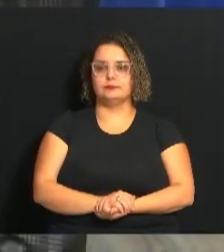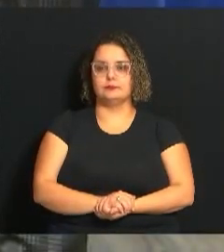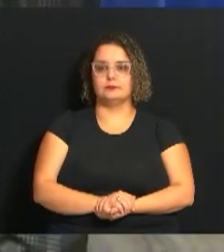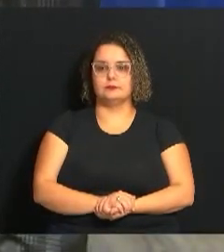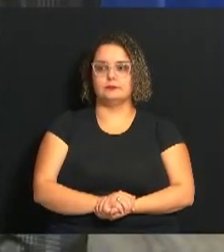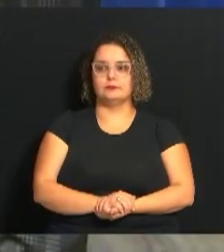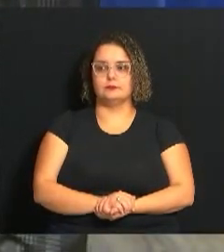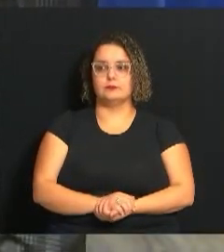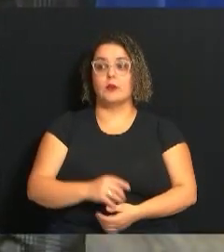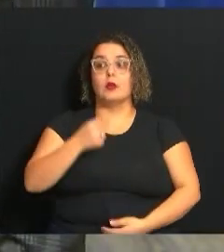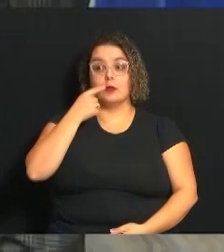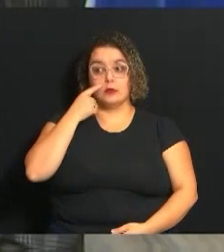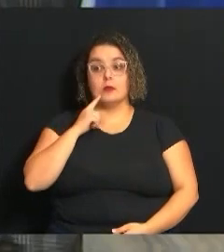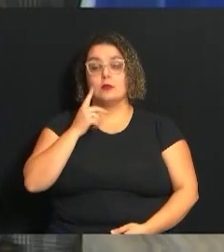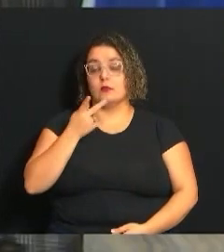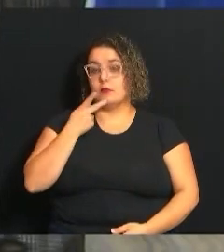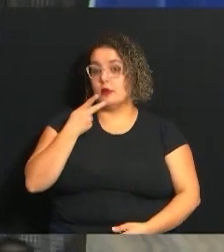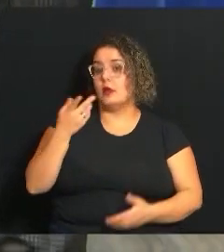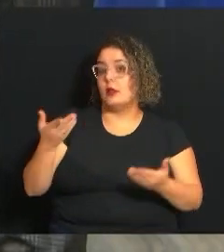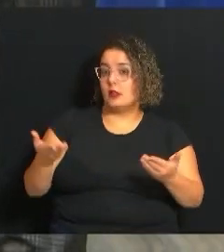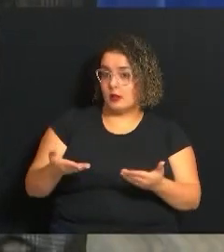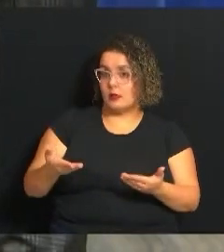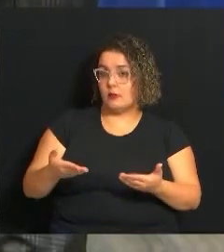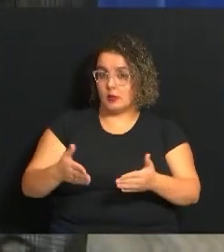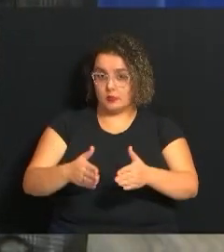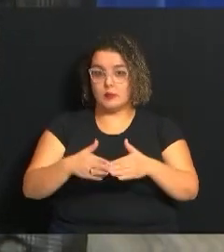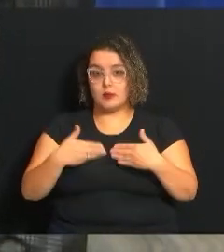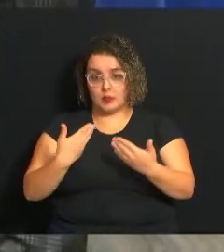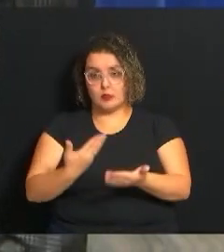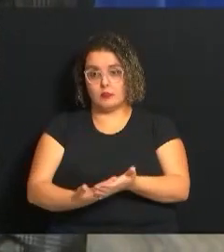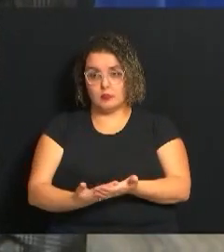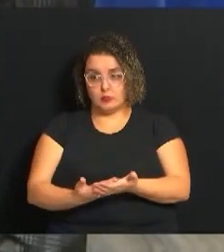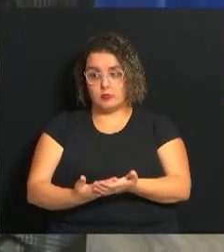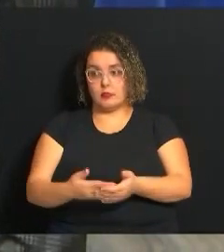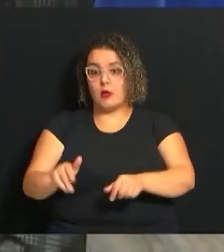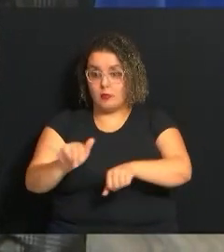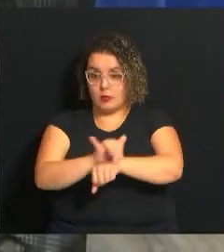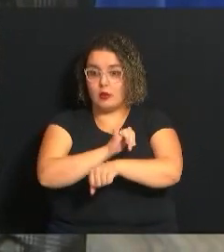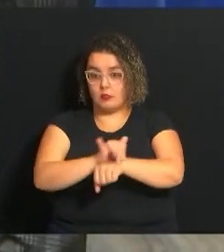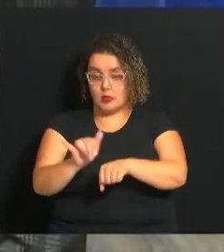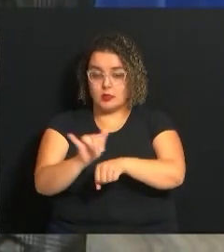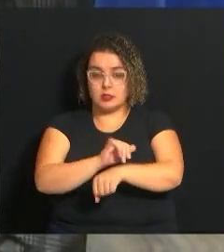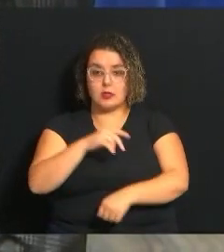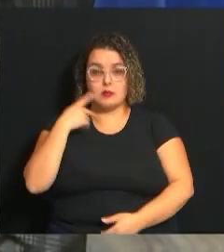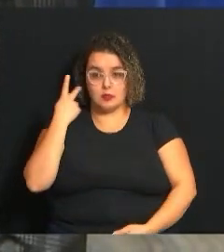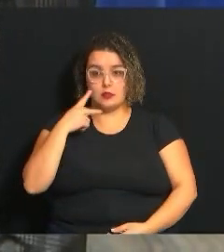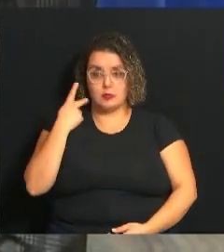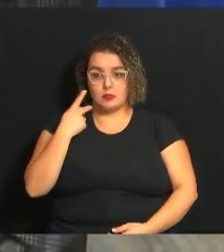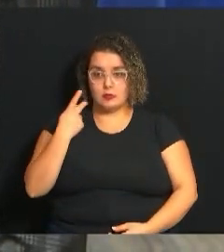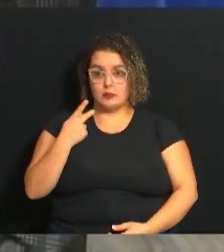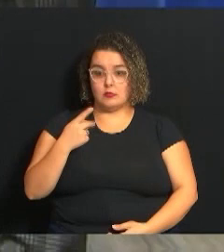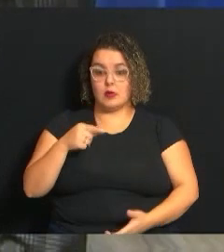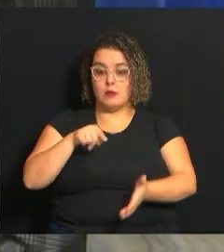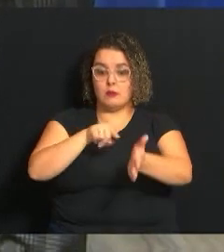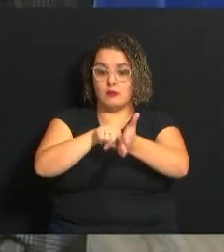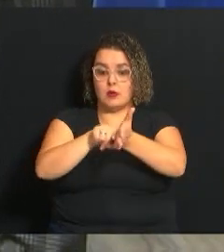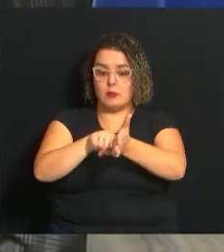E Viviane, a gente fala agora sobre um requerimento, que é uma ferramenta parlamentar que tem para poder questionar o